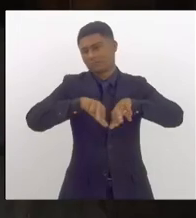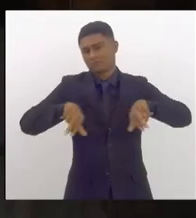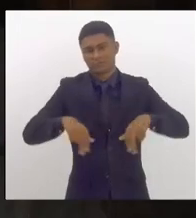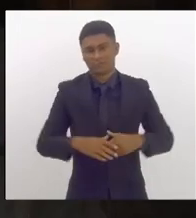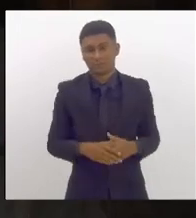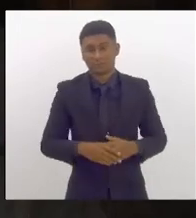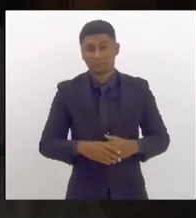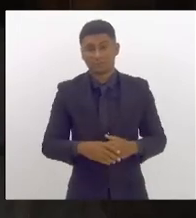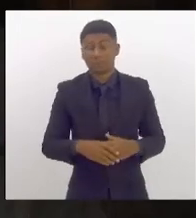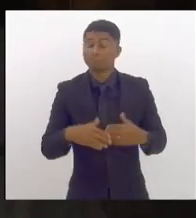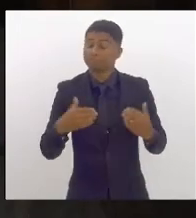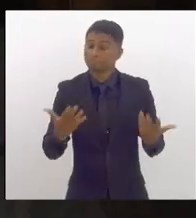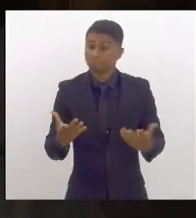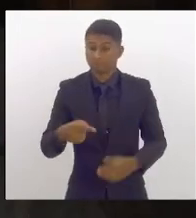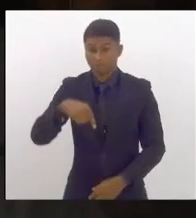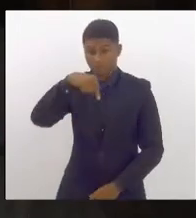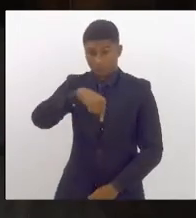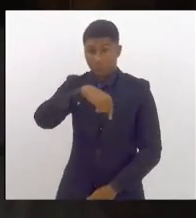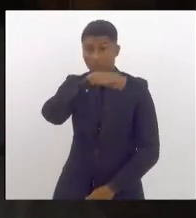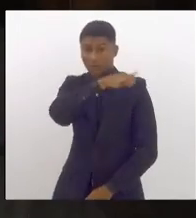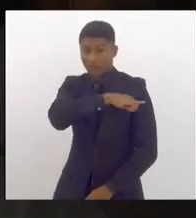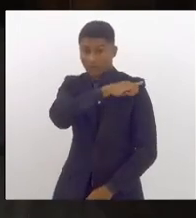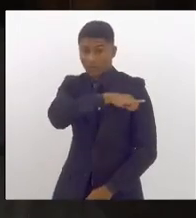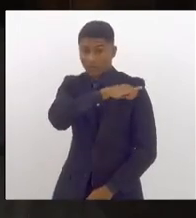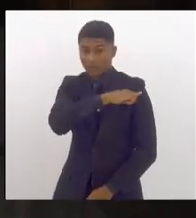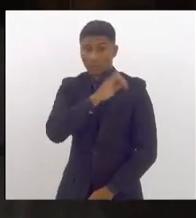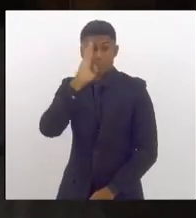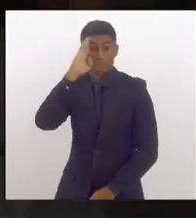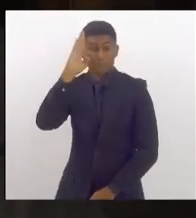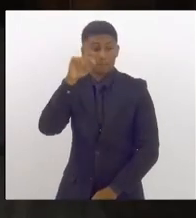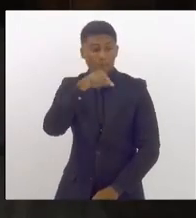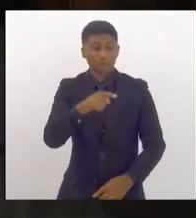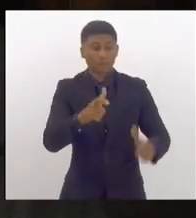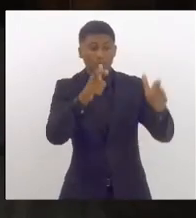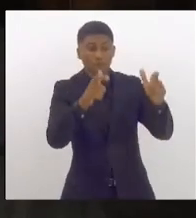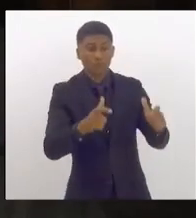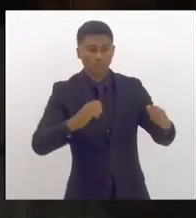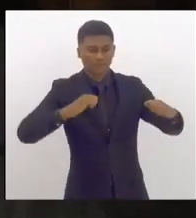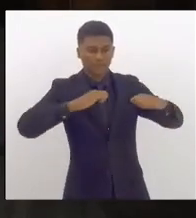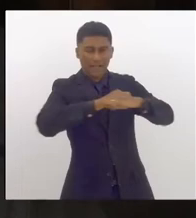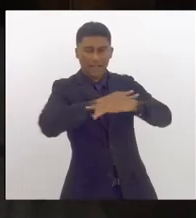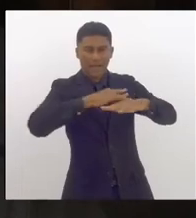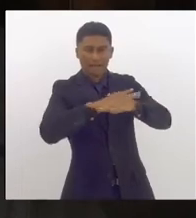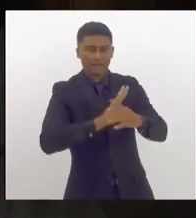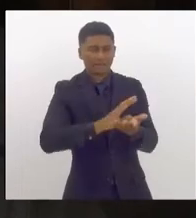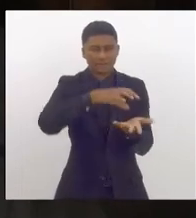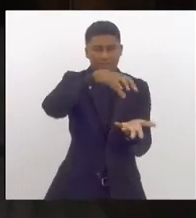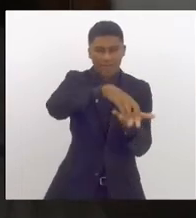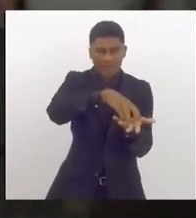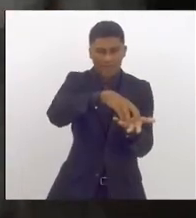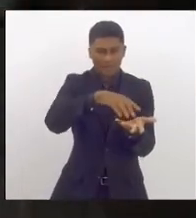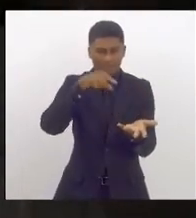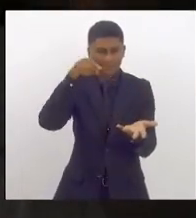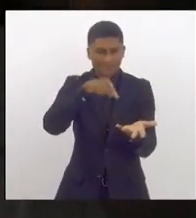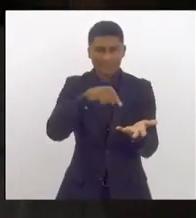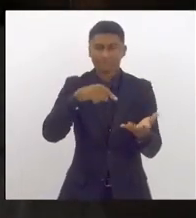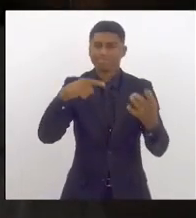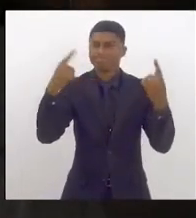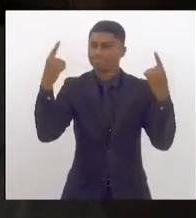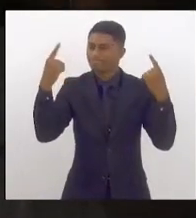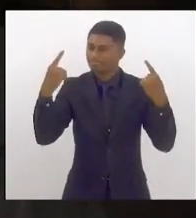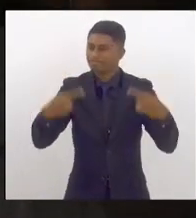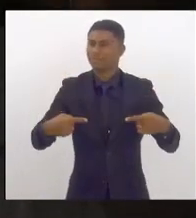no Rio de Janeiro Especialmente na região metropolitana um dos grandes desafios um dos grandes temas